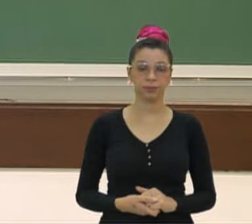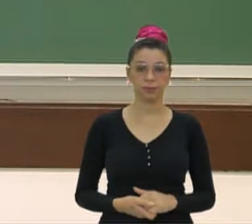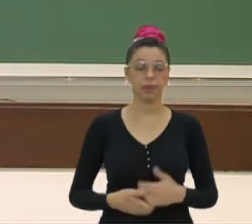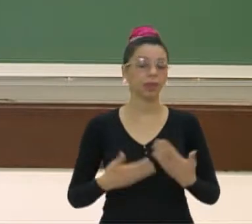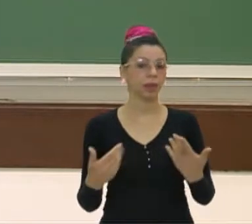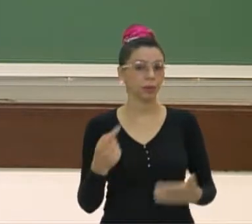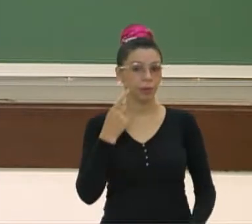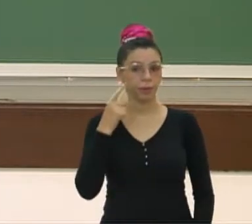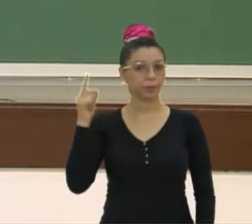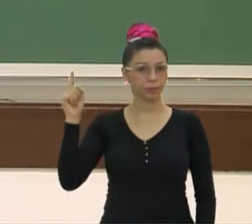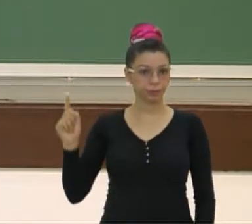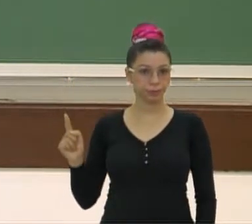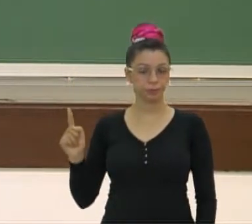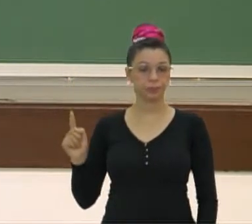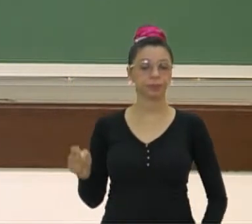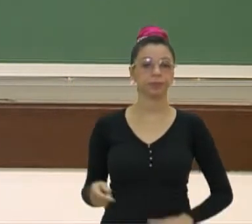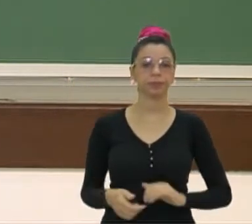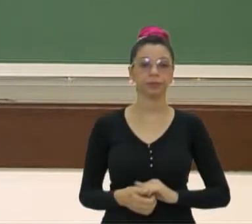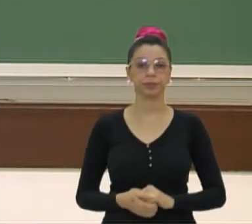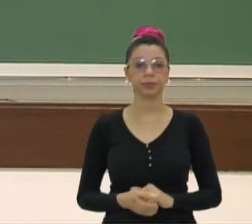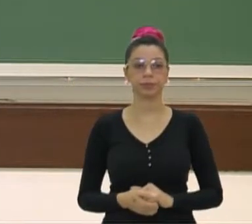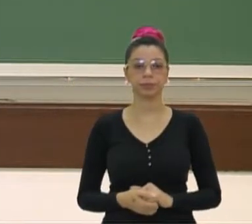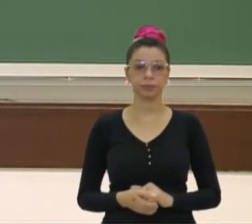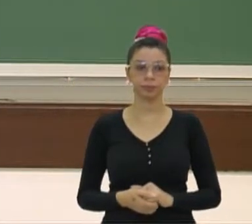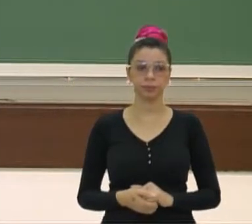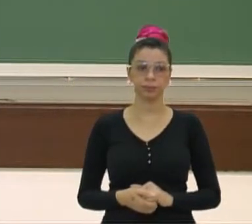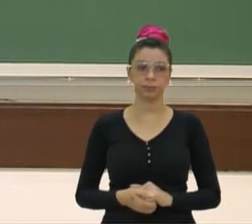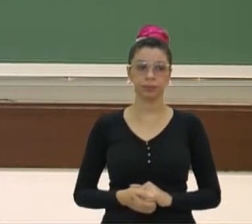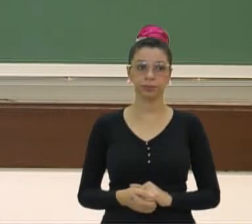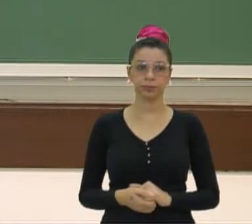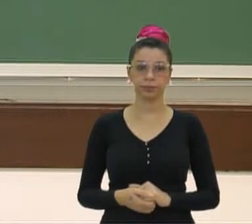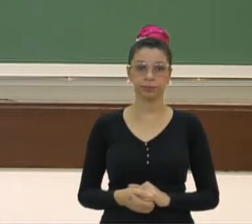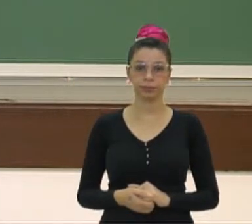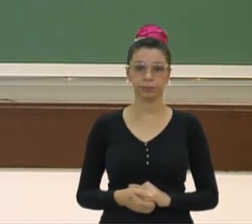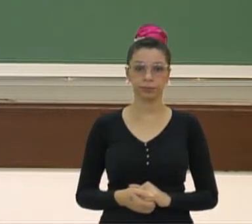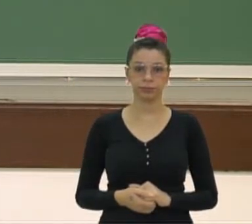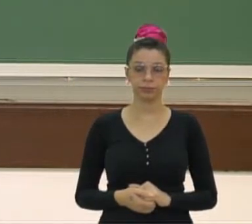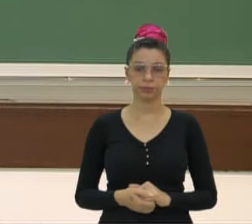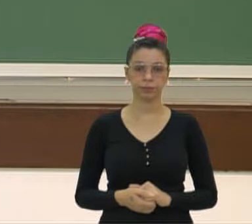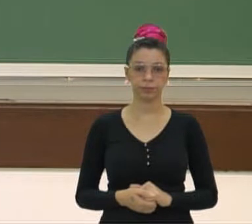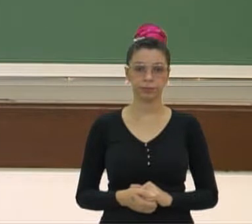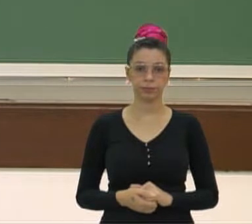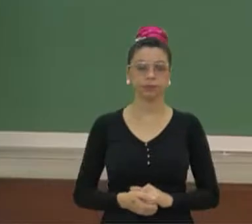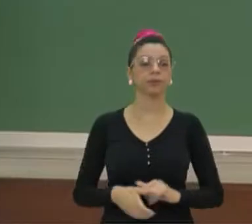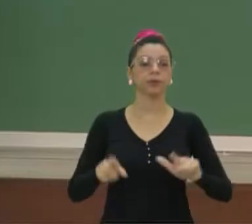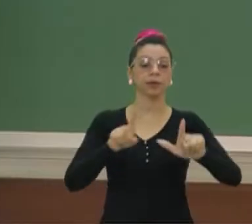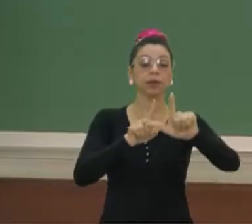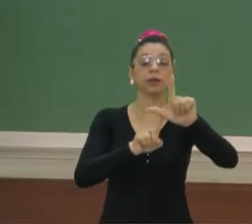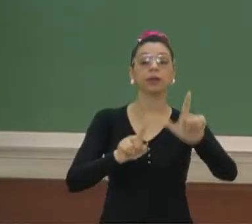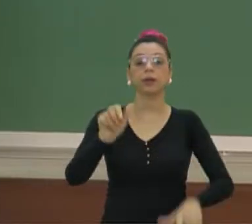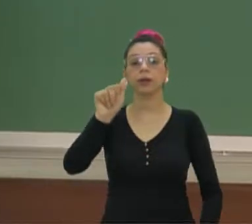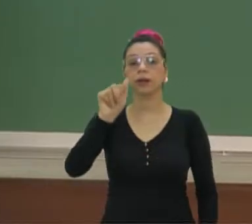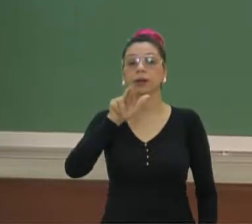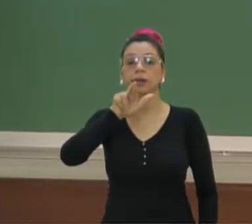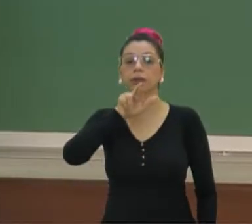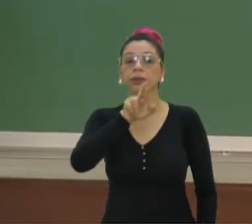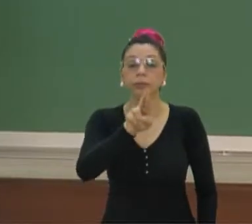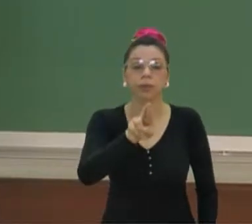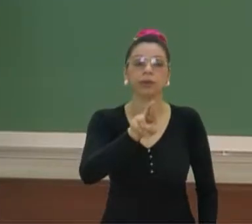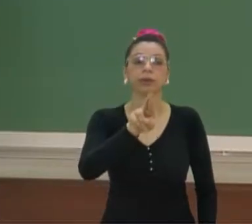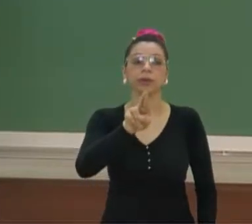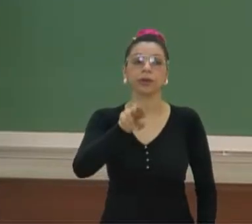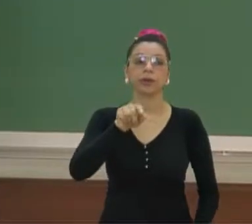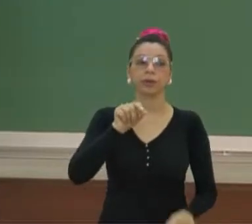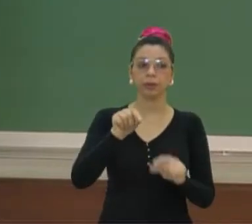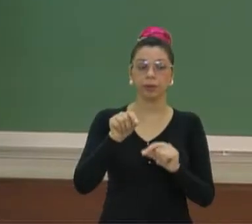Olha lá, pessoal. What's a snow gun? Snow gun, it's a hostile snowman. Então, o snow